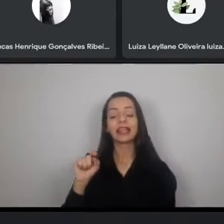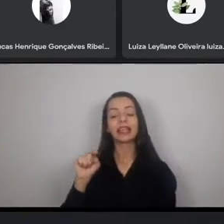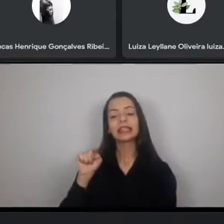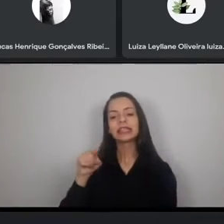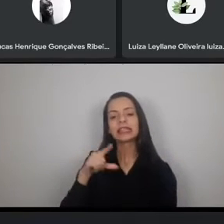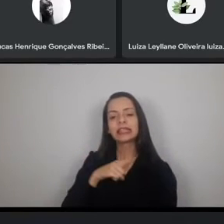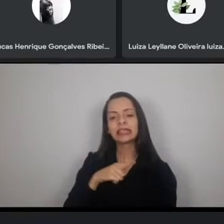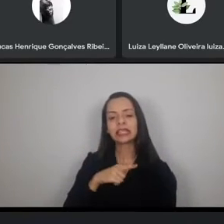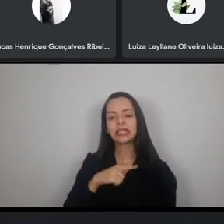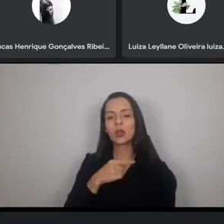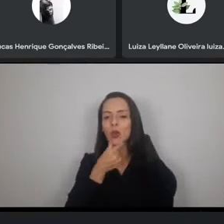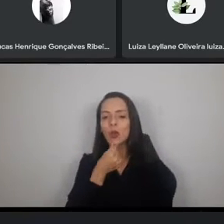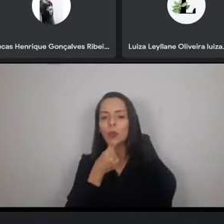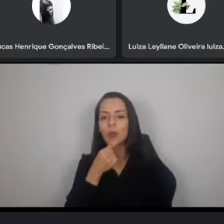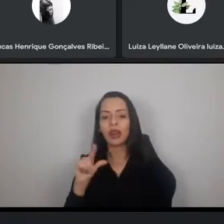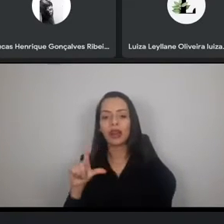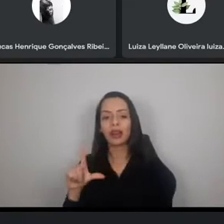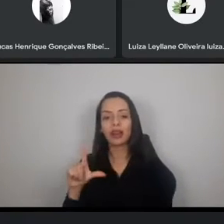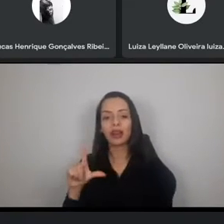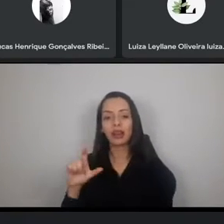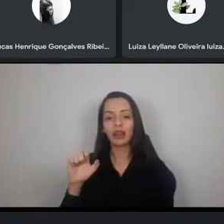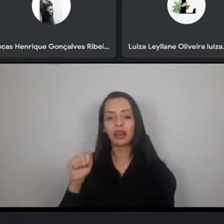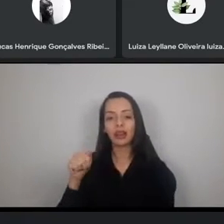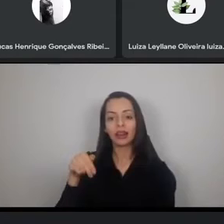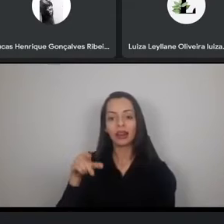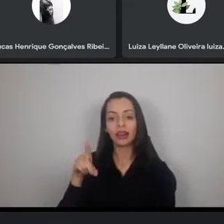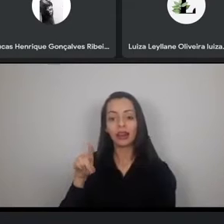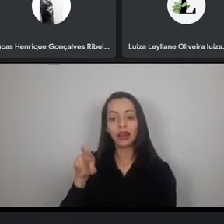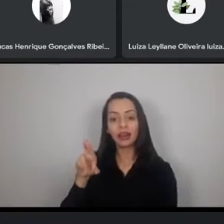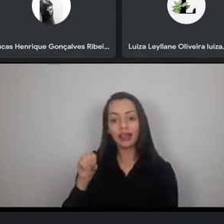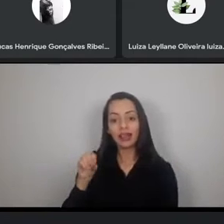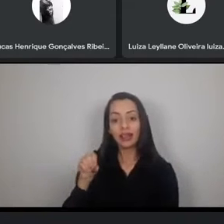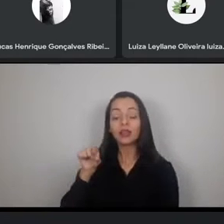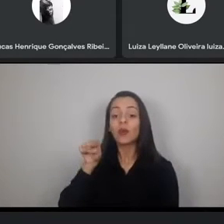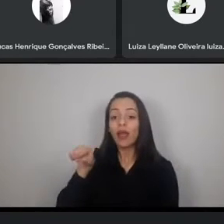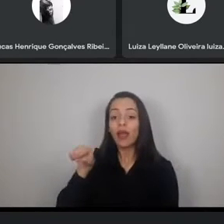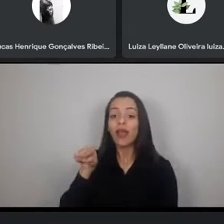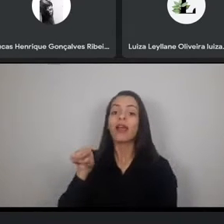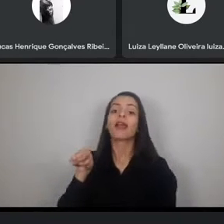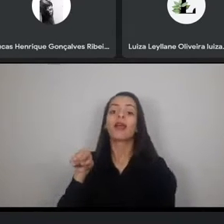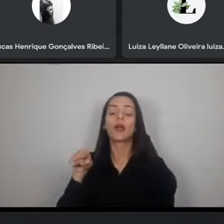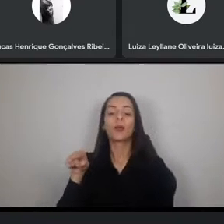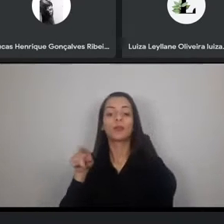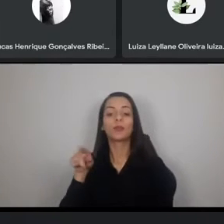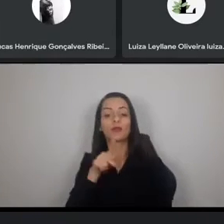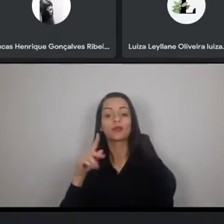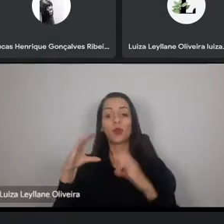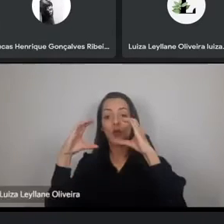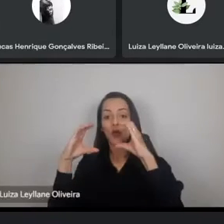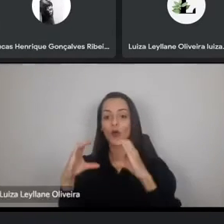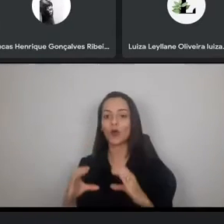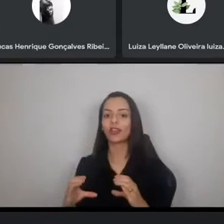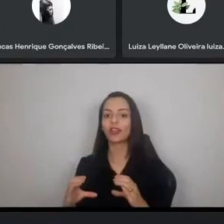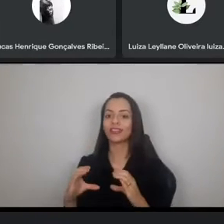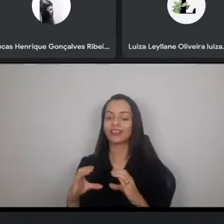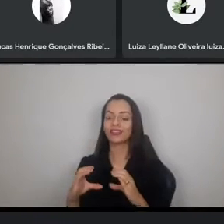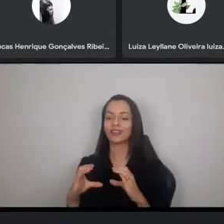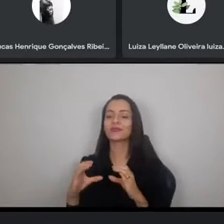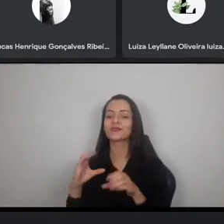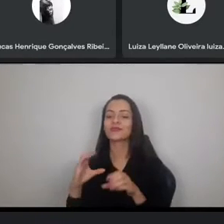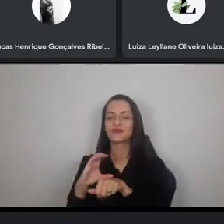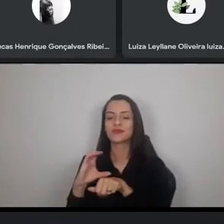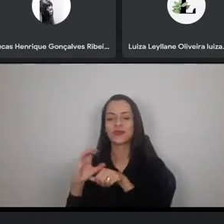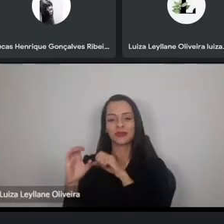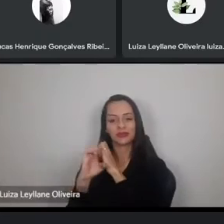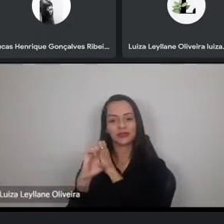é coordenador do curso de engenharia no Instituto Federal do Norte